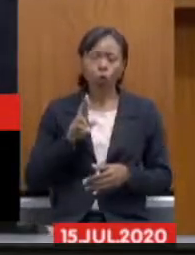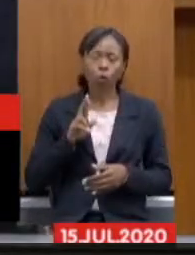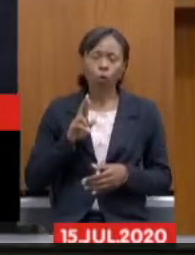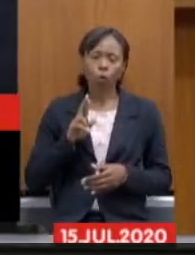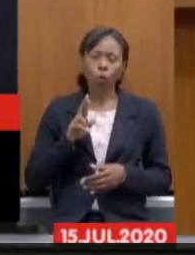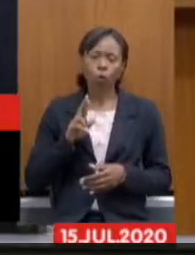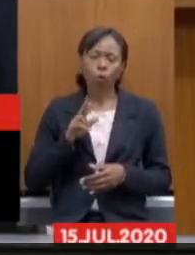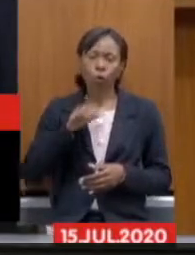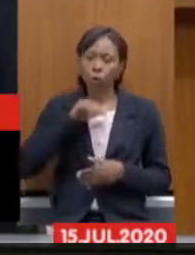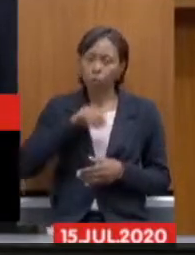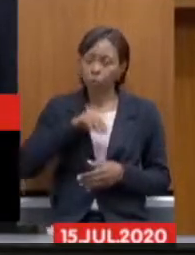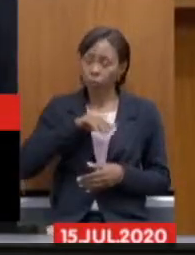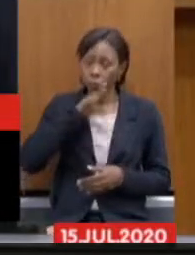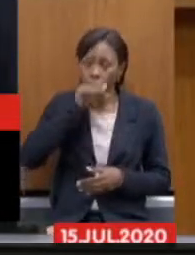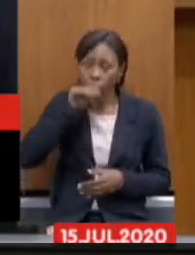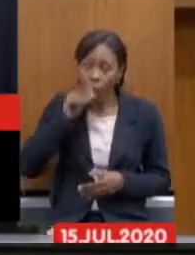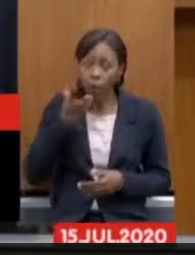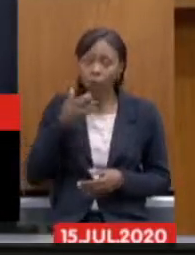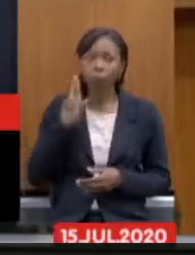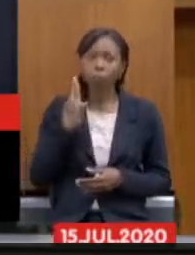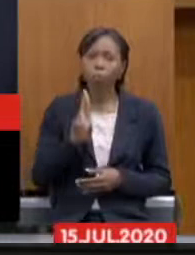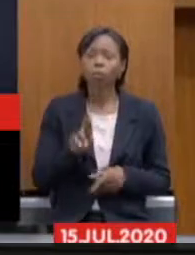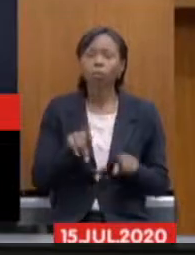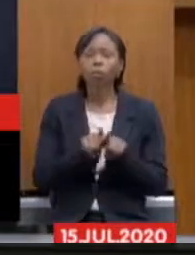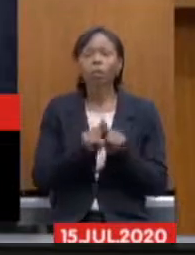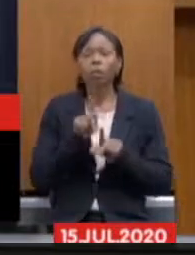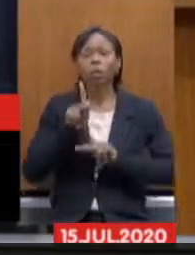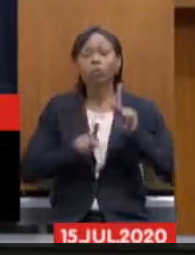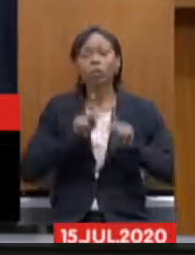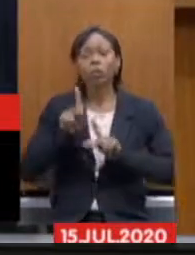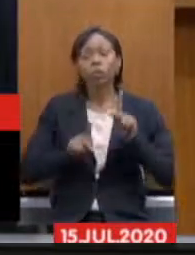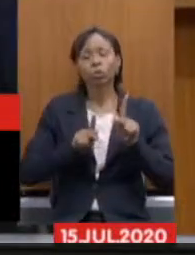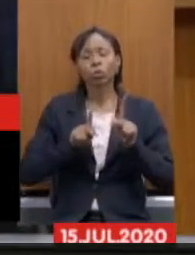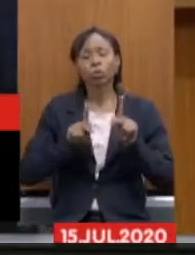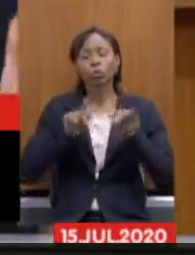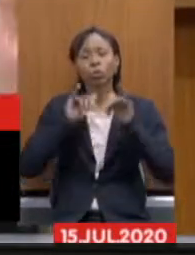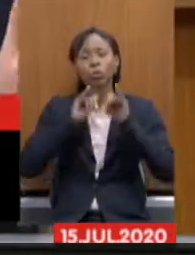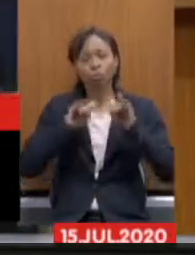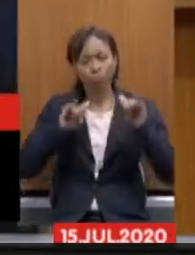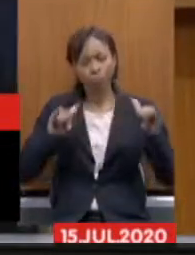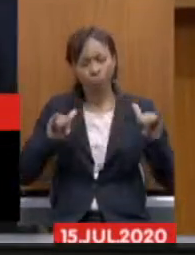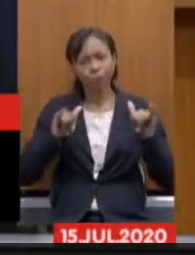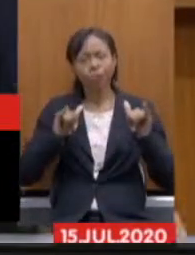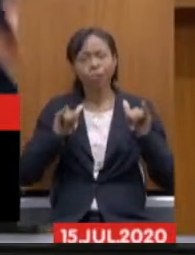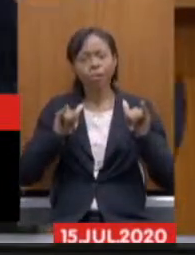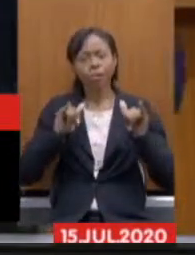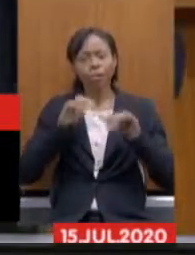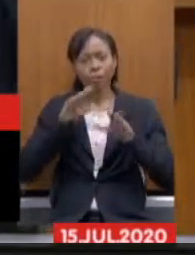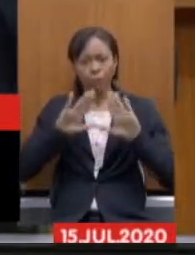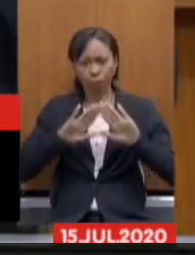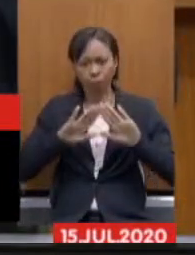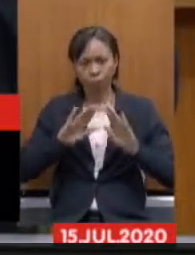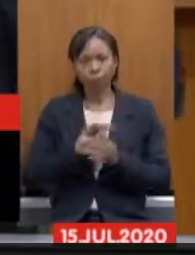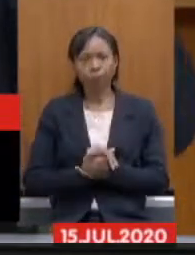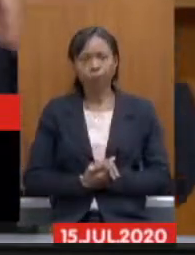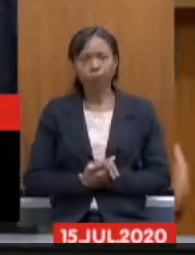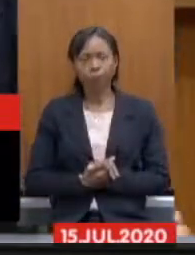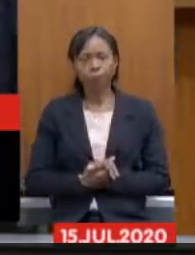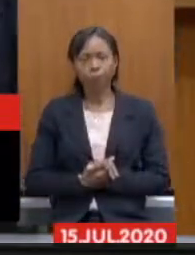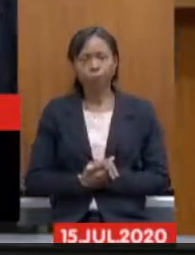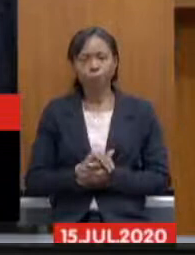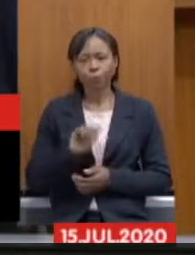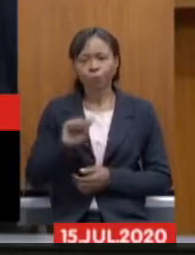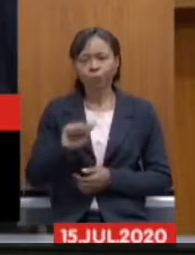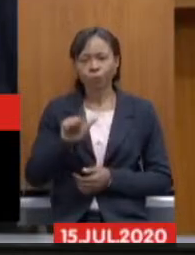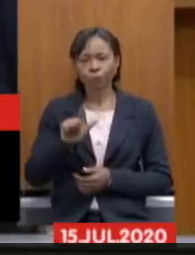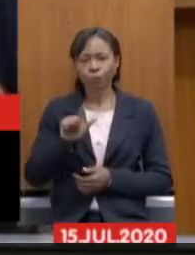também aqueles que nos acompanham pelos canais de comunicação da assembleia o doutor alberto e ele fez